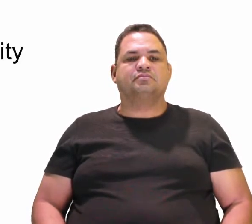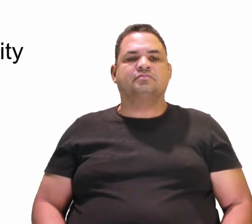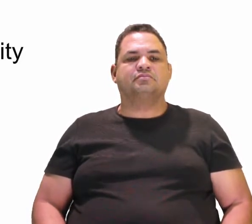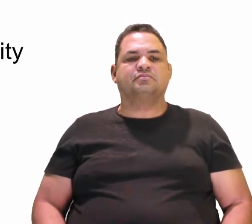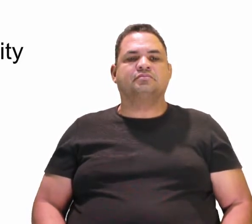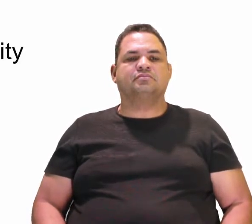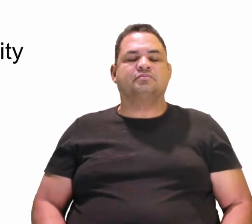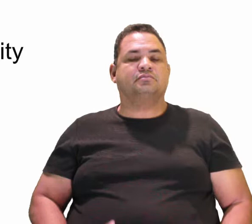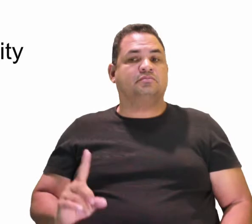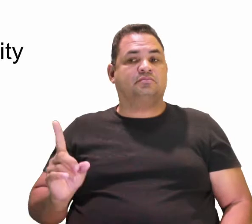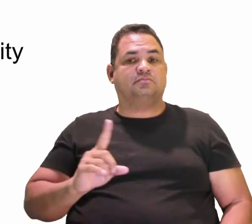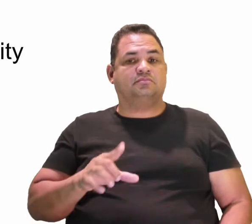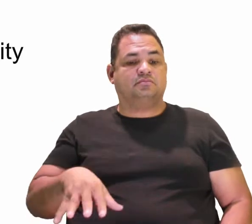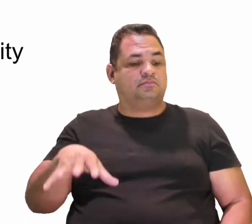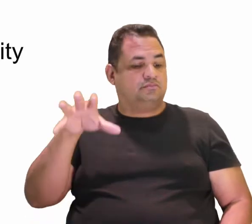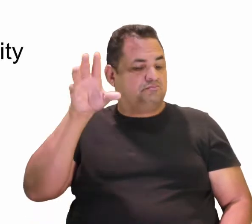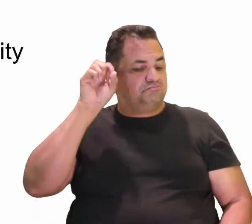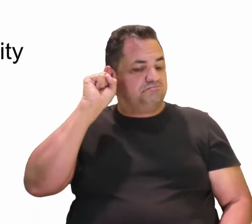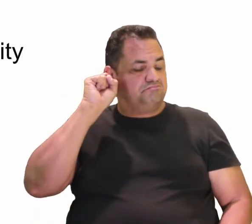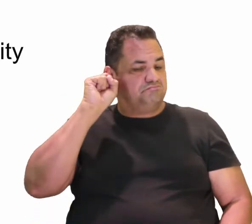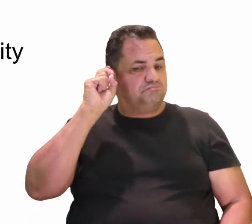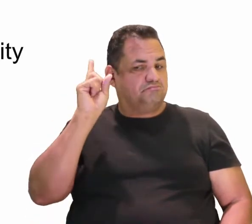Não escute